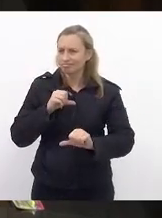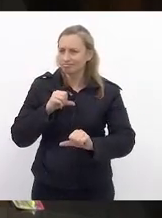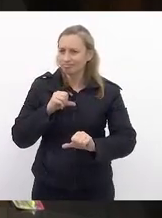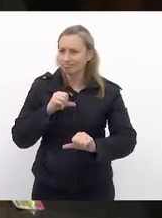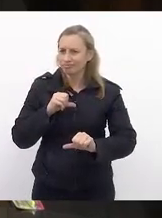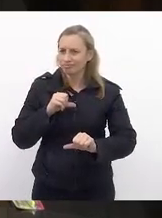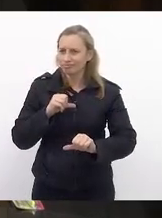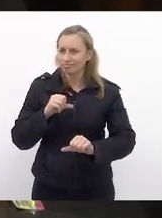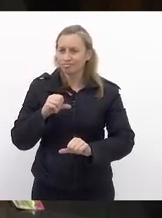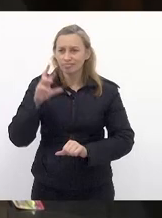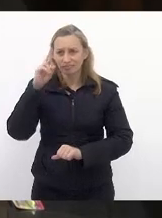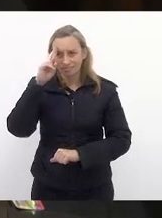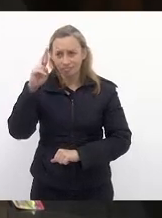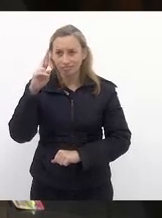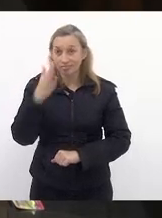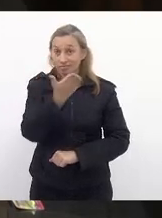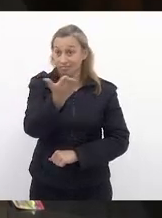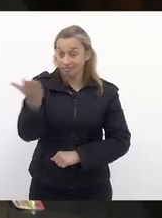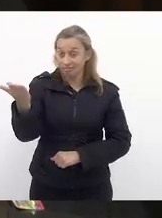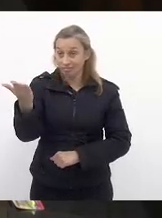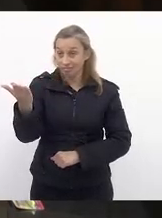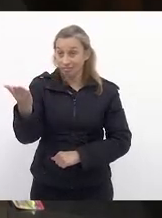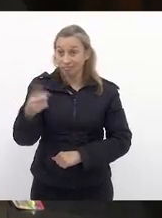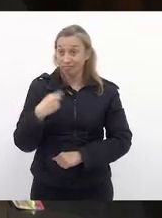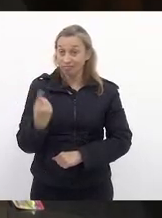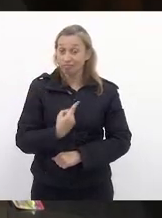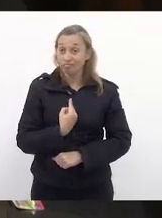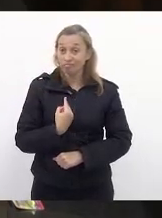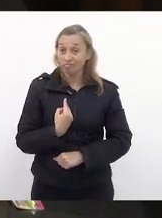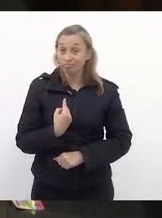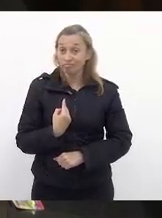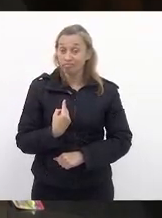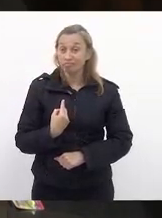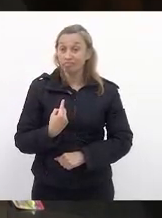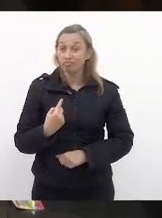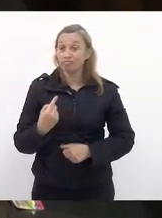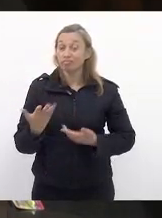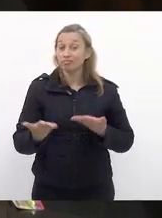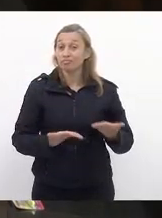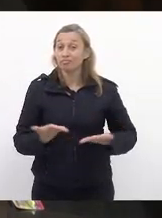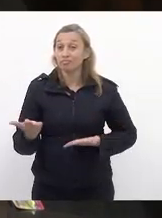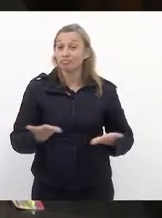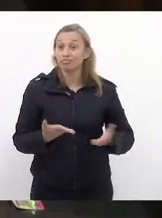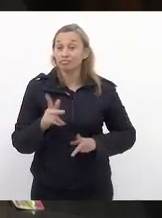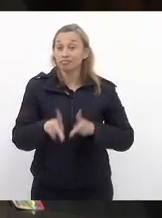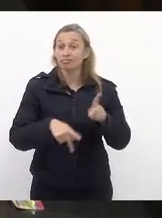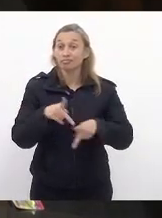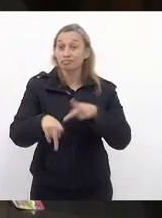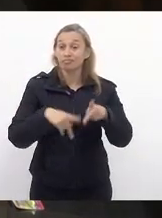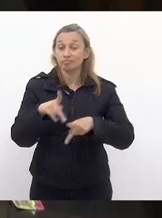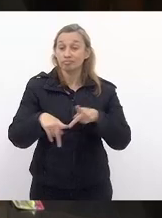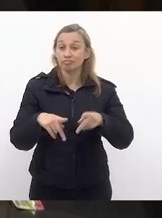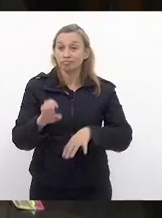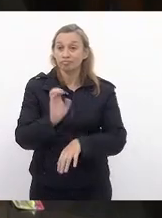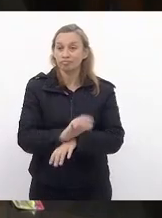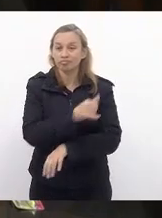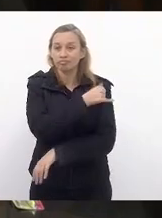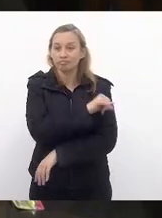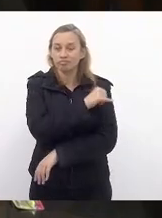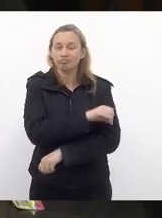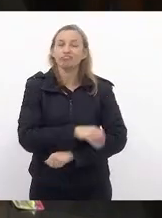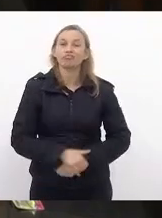os patrões aqui são vocês pois nós somos empregados da população do estado